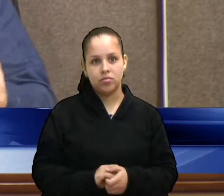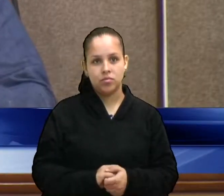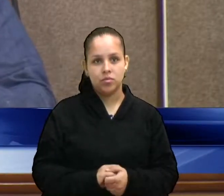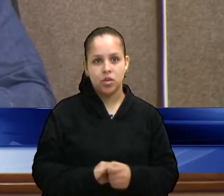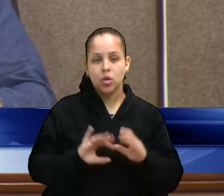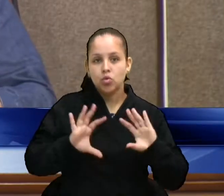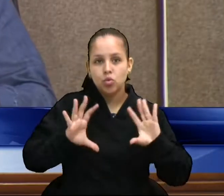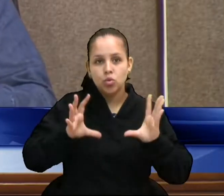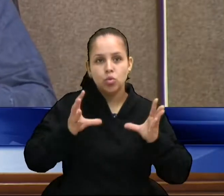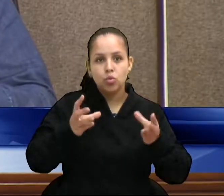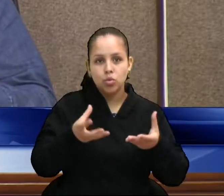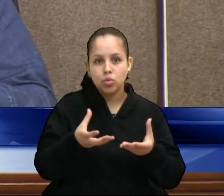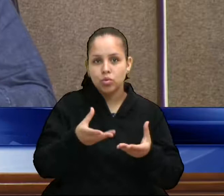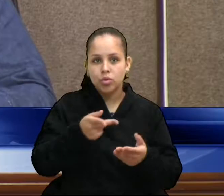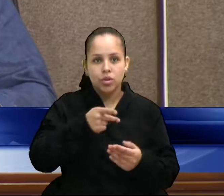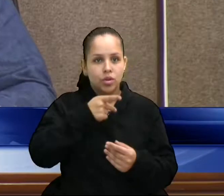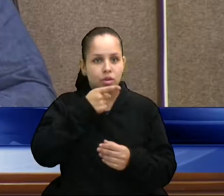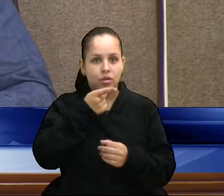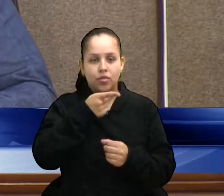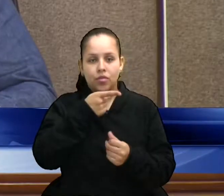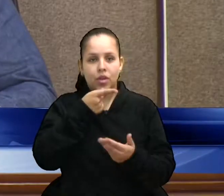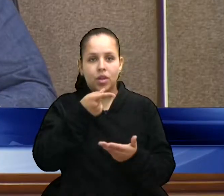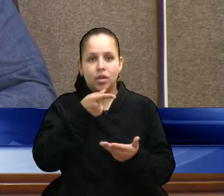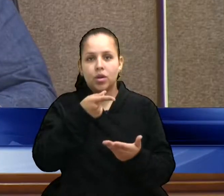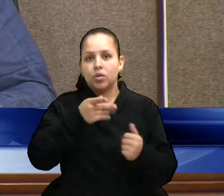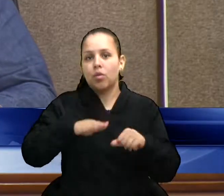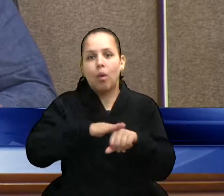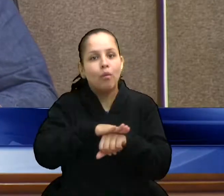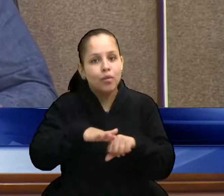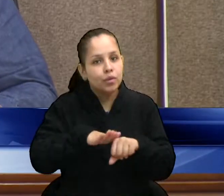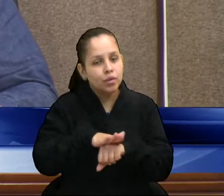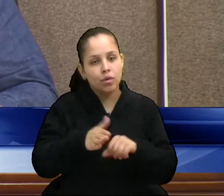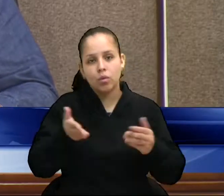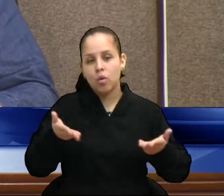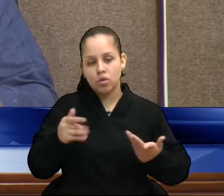tudo isso que a gente está conversando aqui.